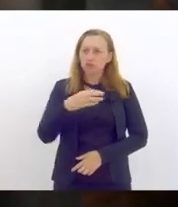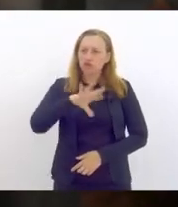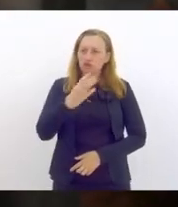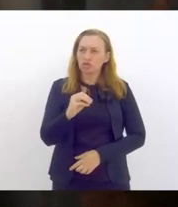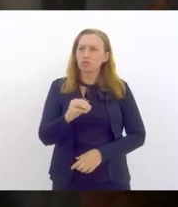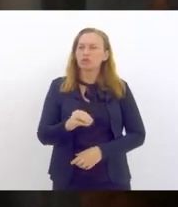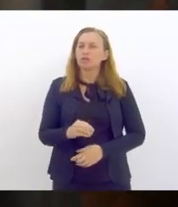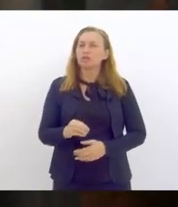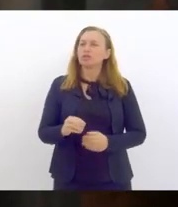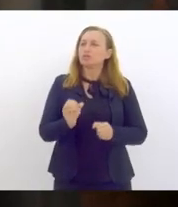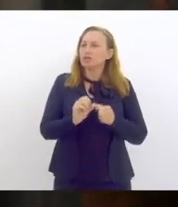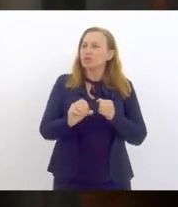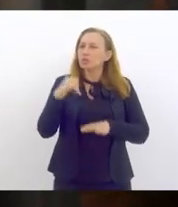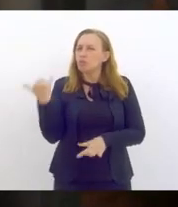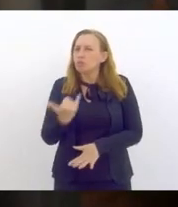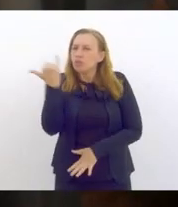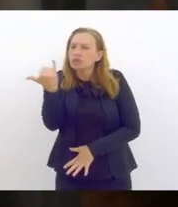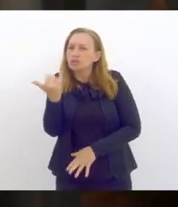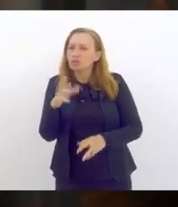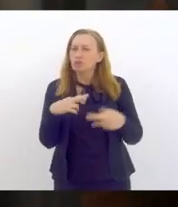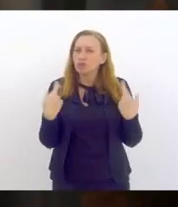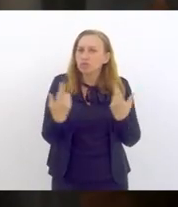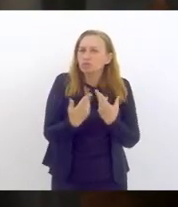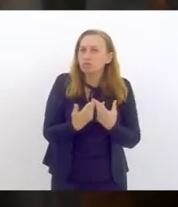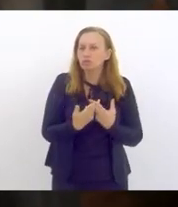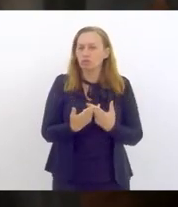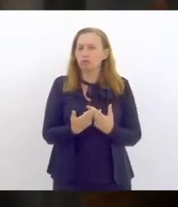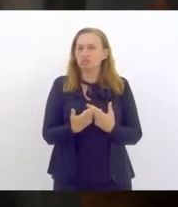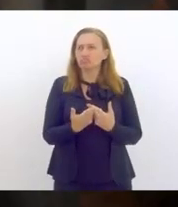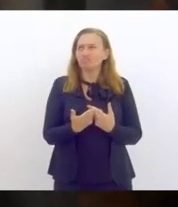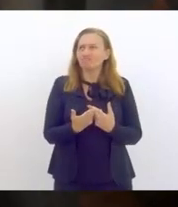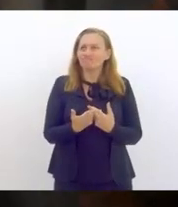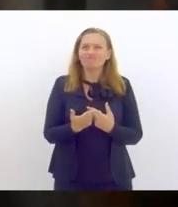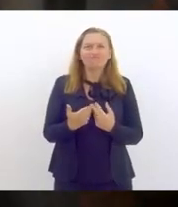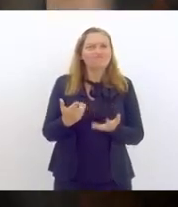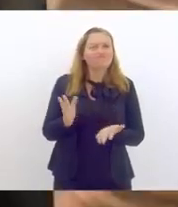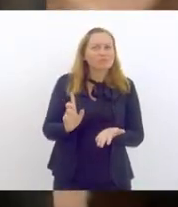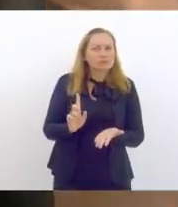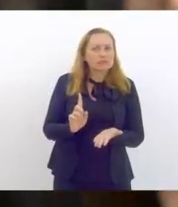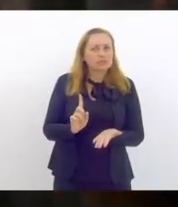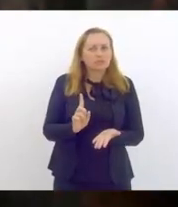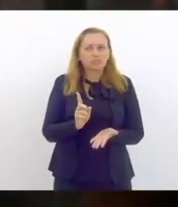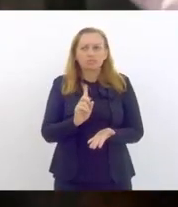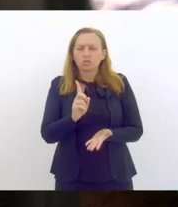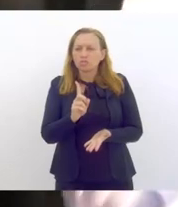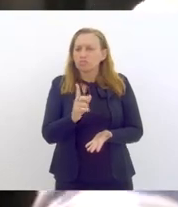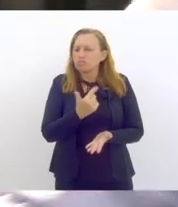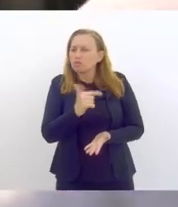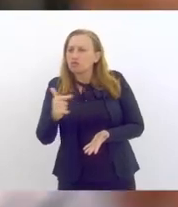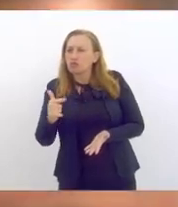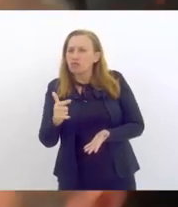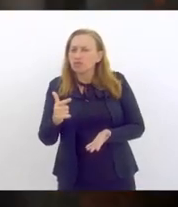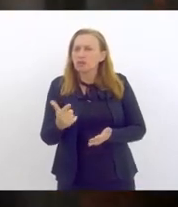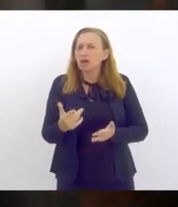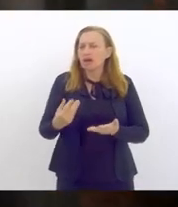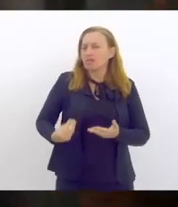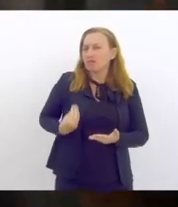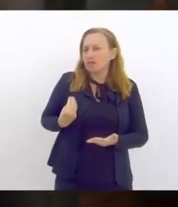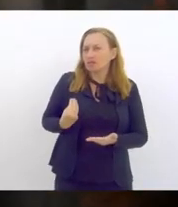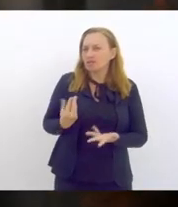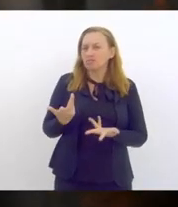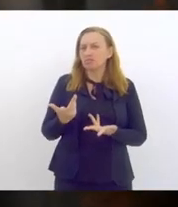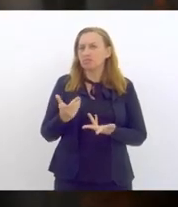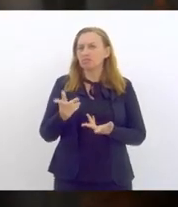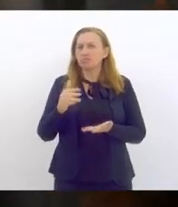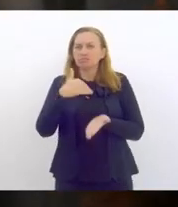nós fizemos importantes audiências e reuniões e não contamos nem com a presença de secretário de fazenda nem